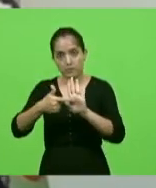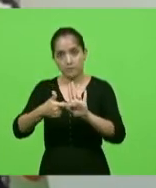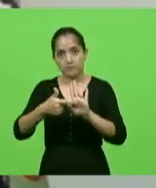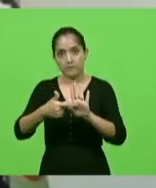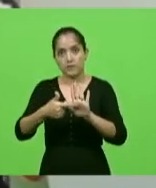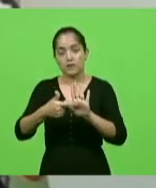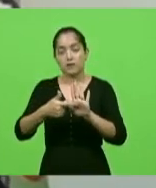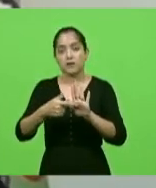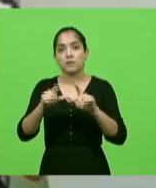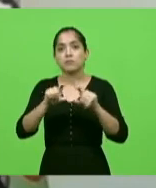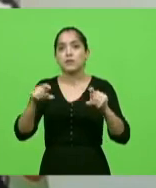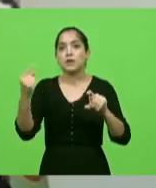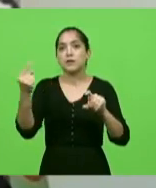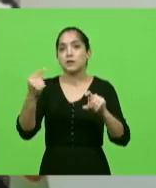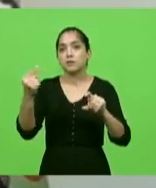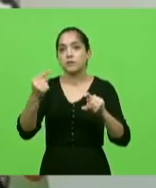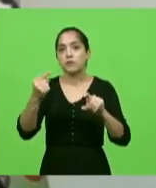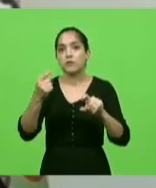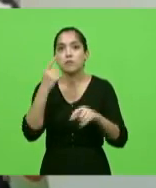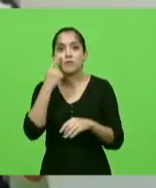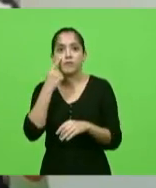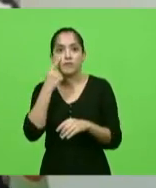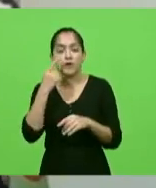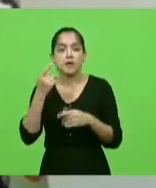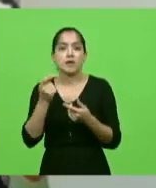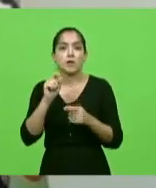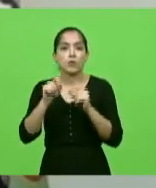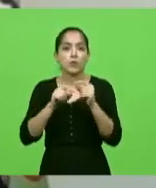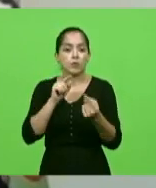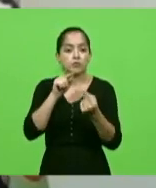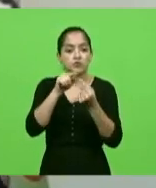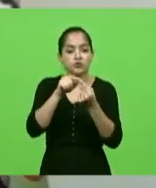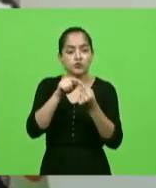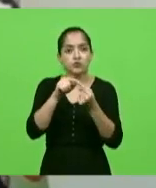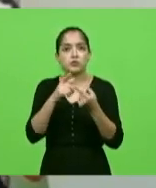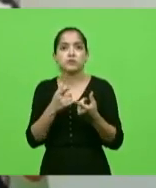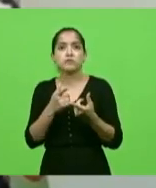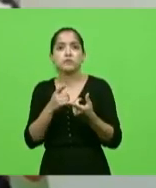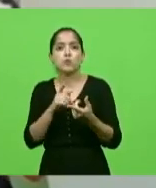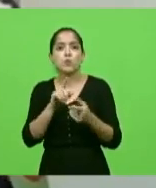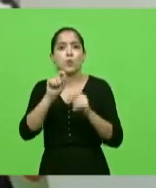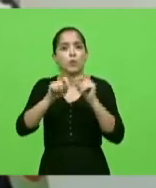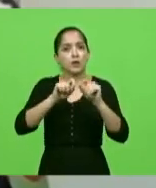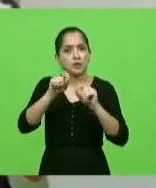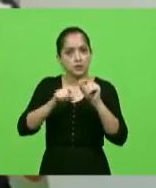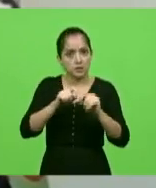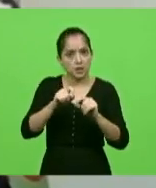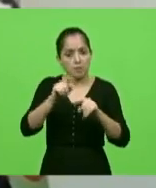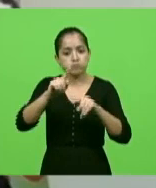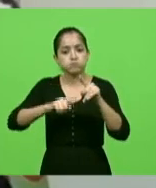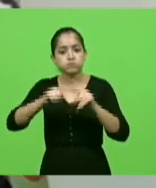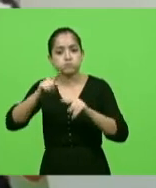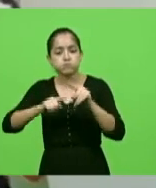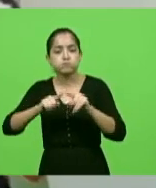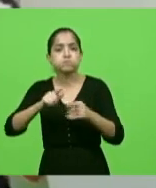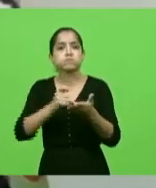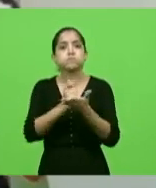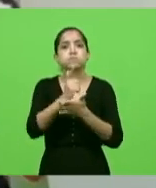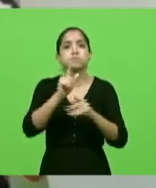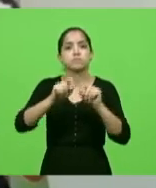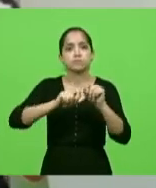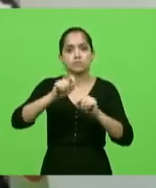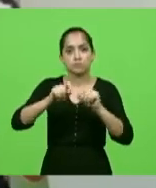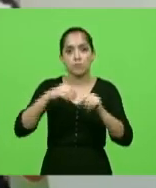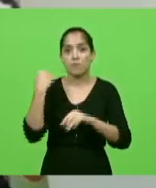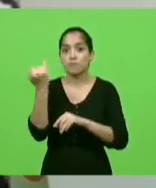para público essa verificação tem por fim apurar a origem eo objeto do que se deve pagar